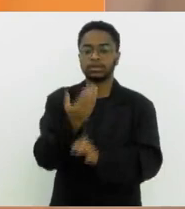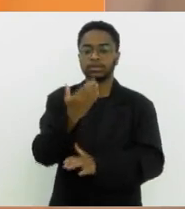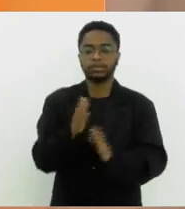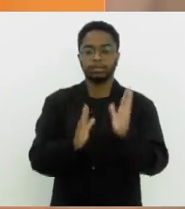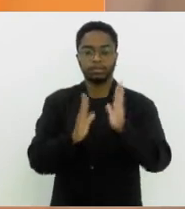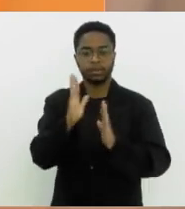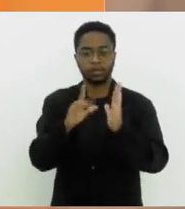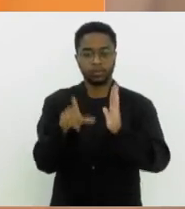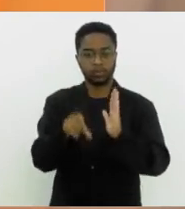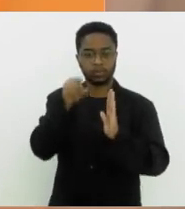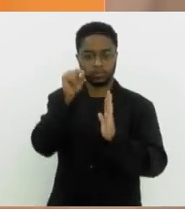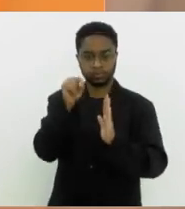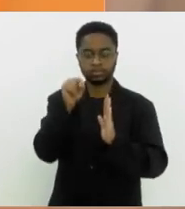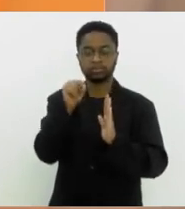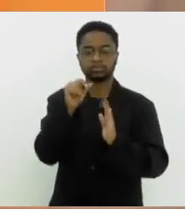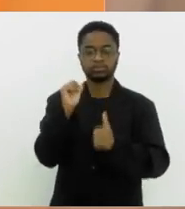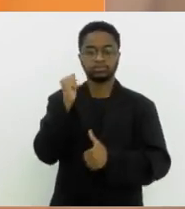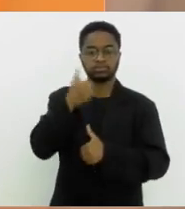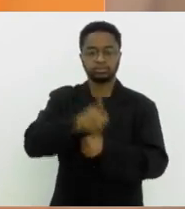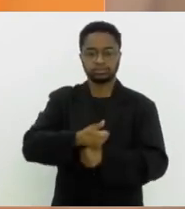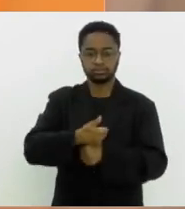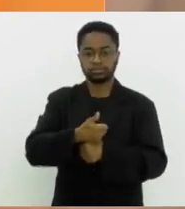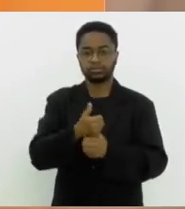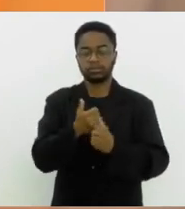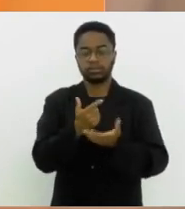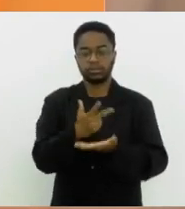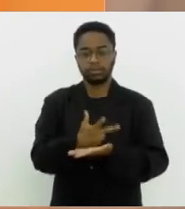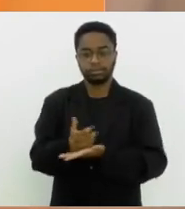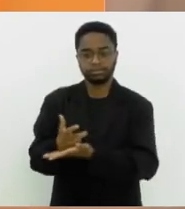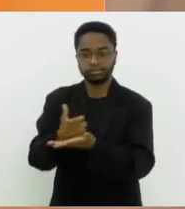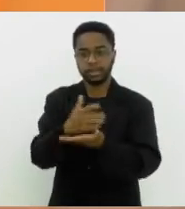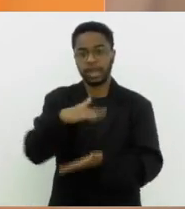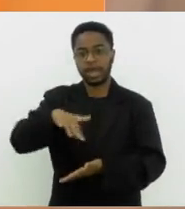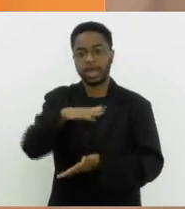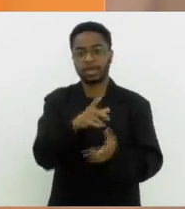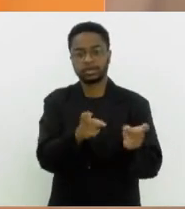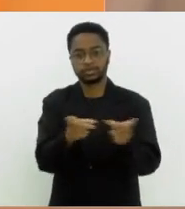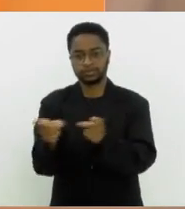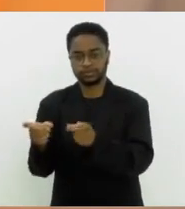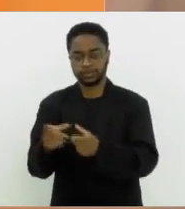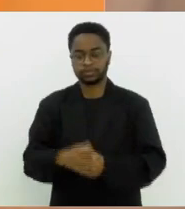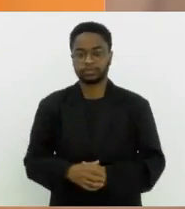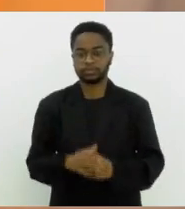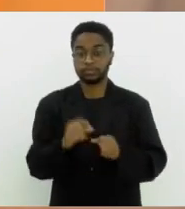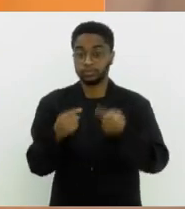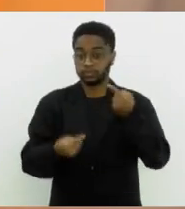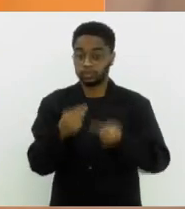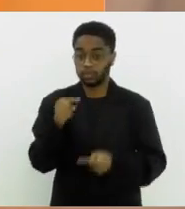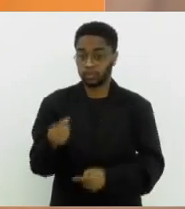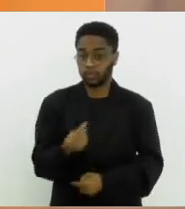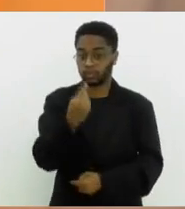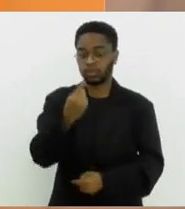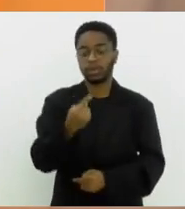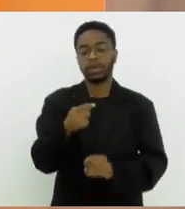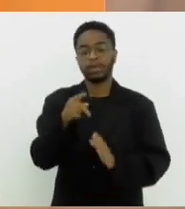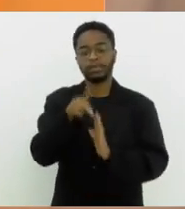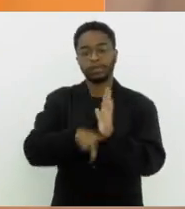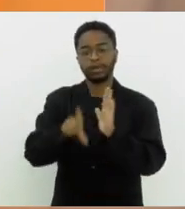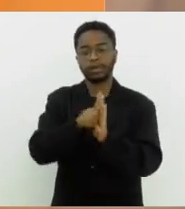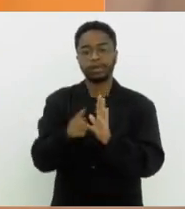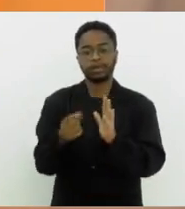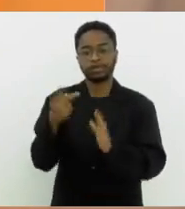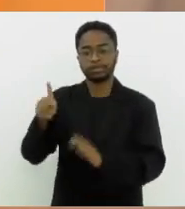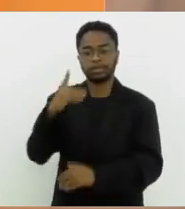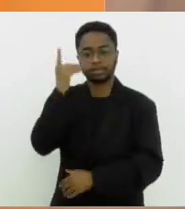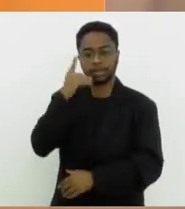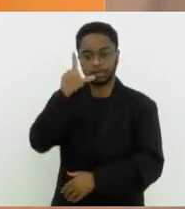regime optativo de substituição tributária para o setor varejista. Em discussão única, projeto do deputado Luiz Cláudio